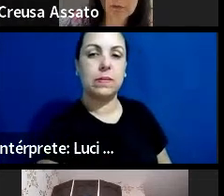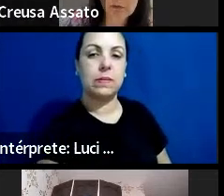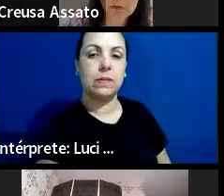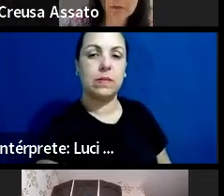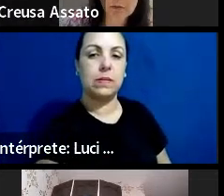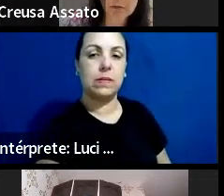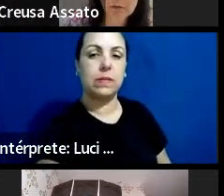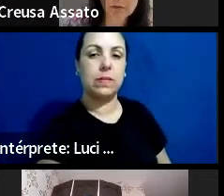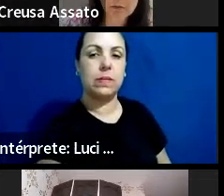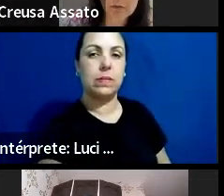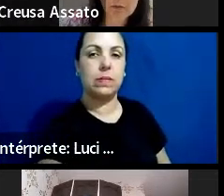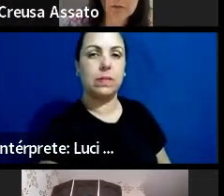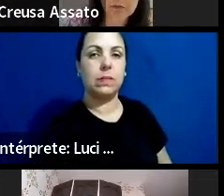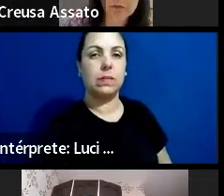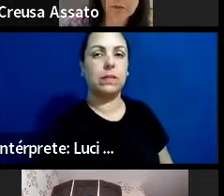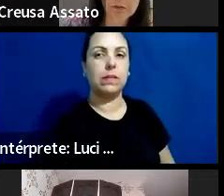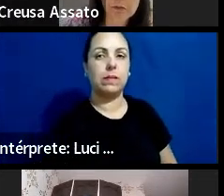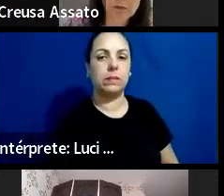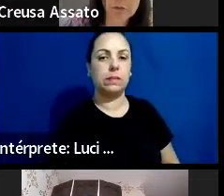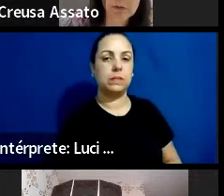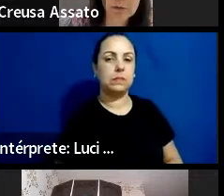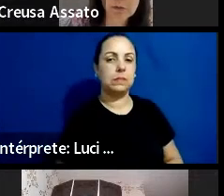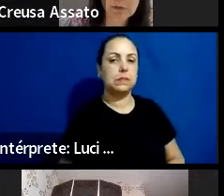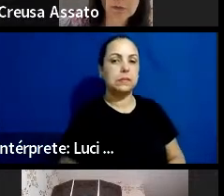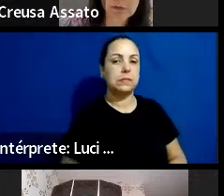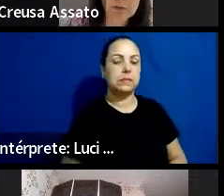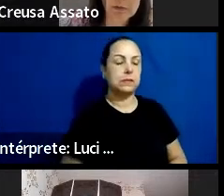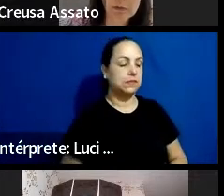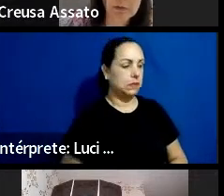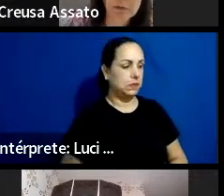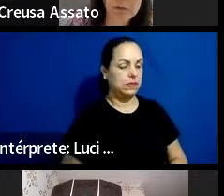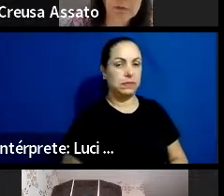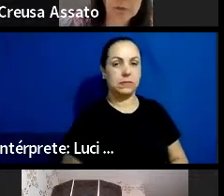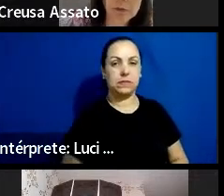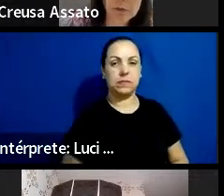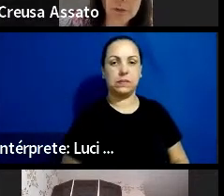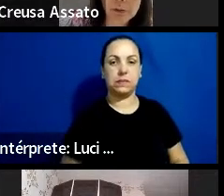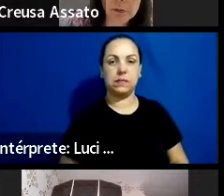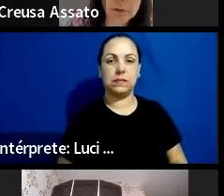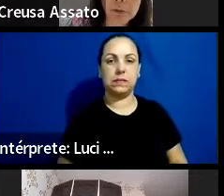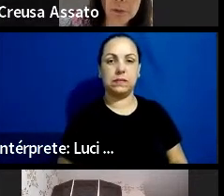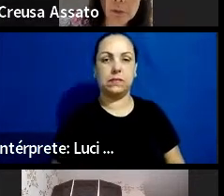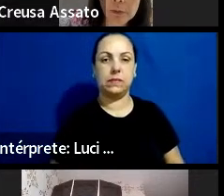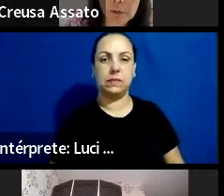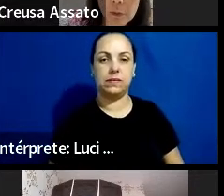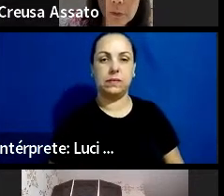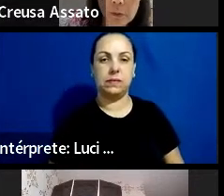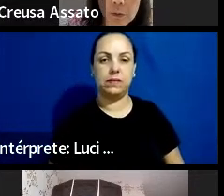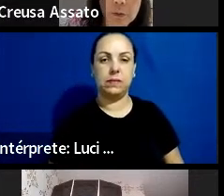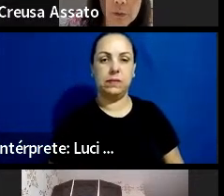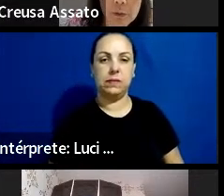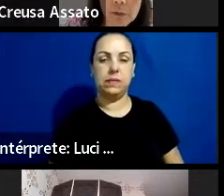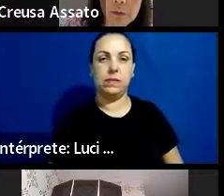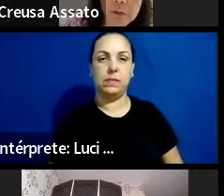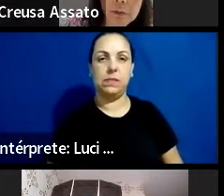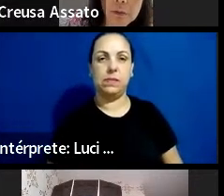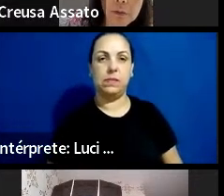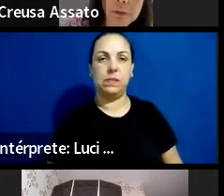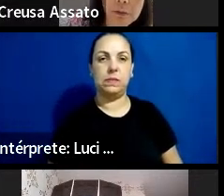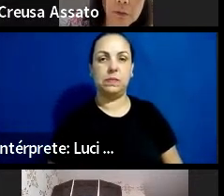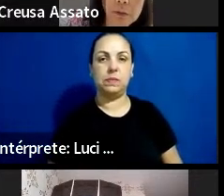Vamos, vai ter que estar preparado. Se prepara aí, viu? Para você dar continuidade aí ao processo. Ai, ai, ai.